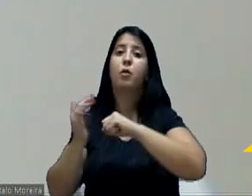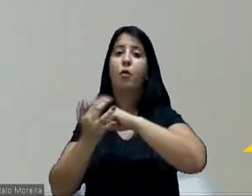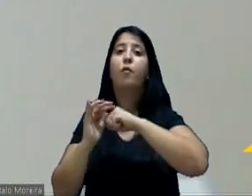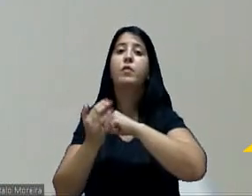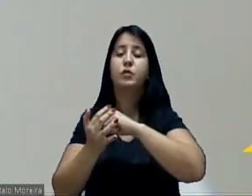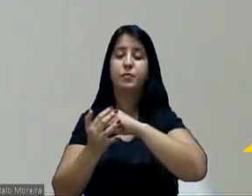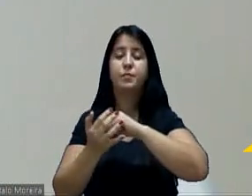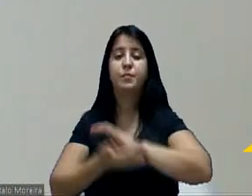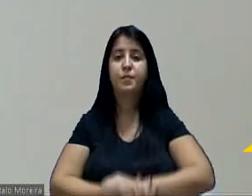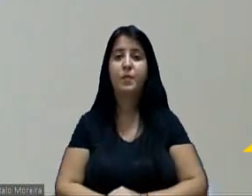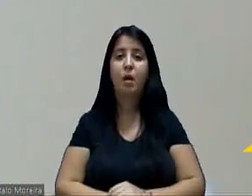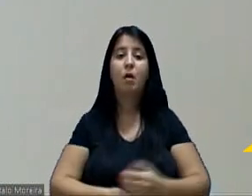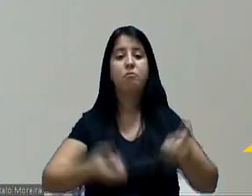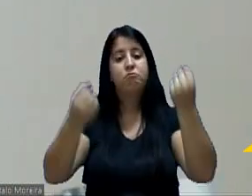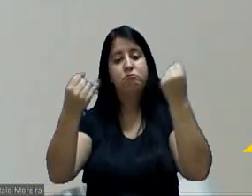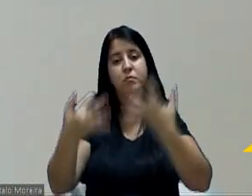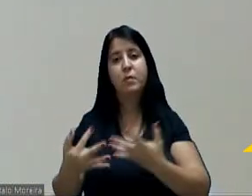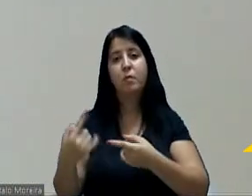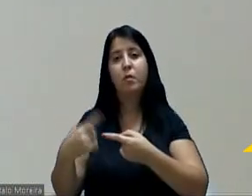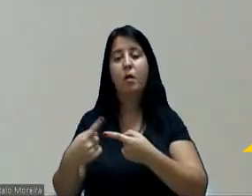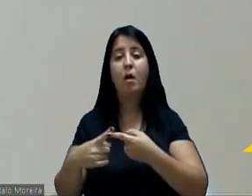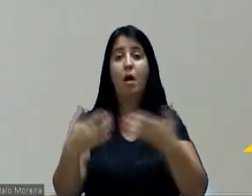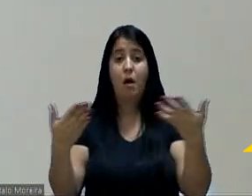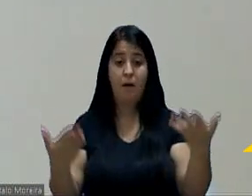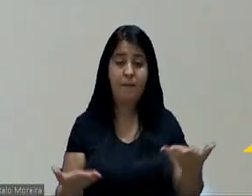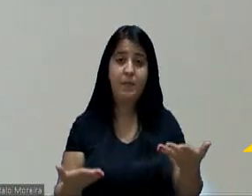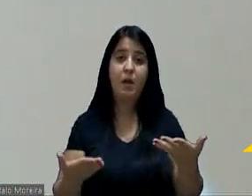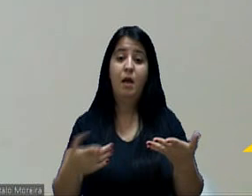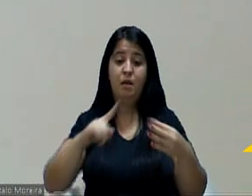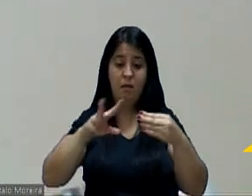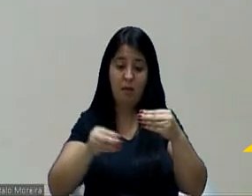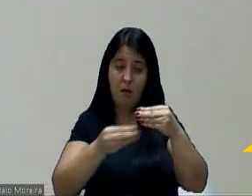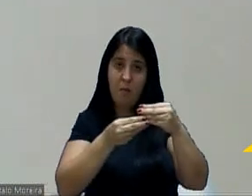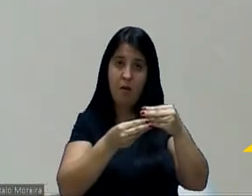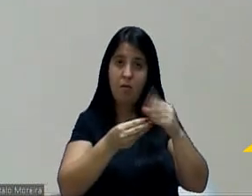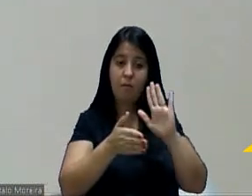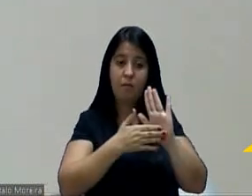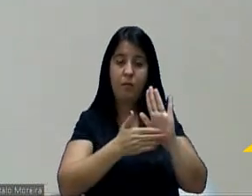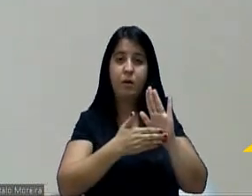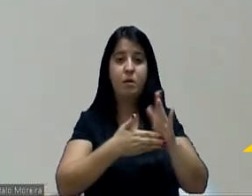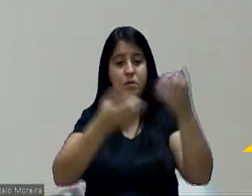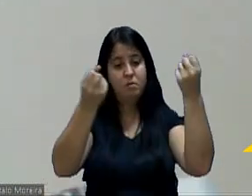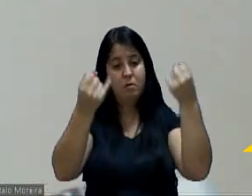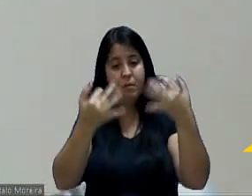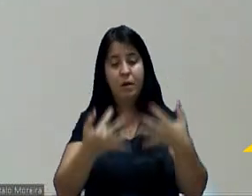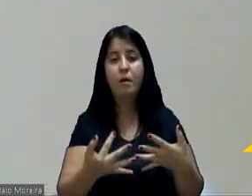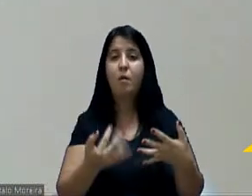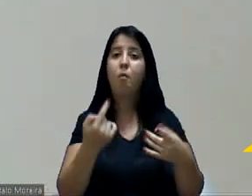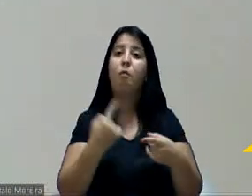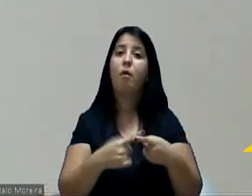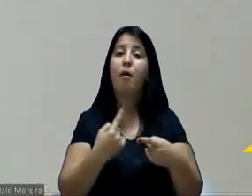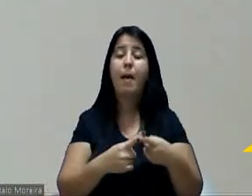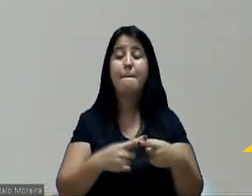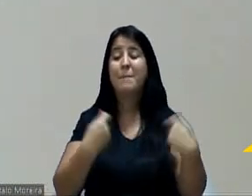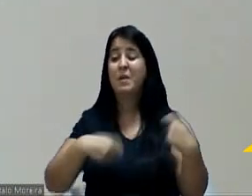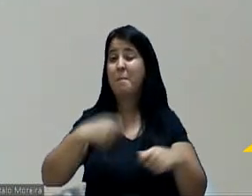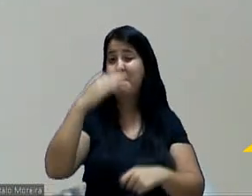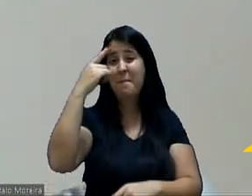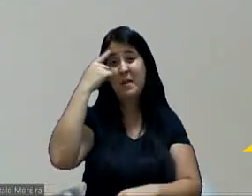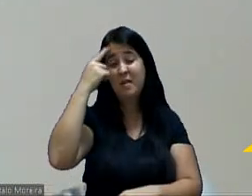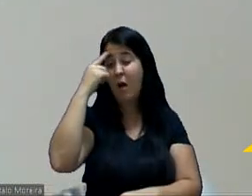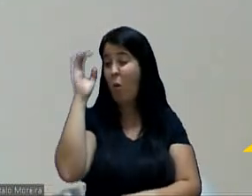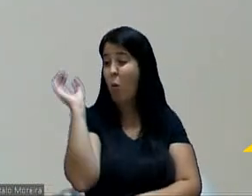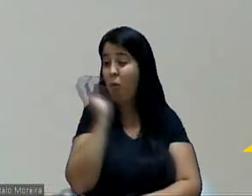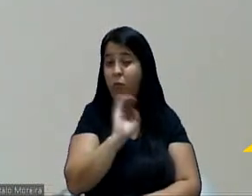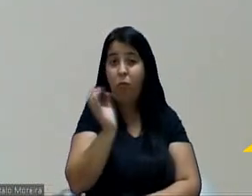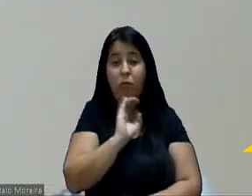coronavírus. A justificativa. A presente emenda justifica-se por priorizar a urgente